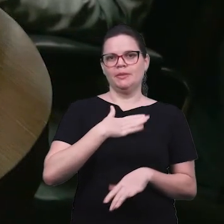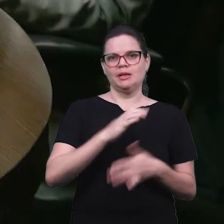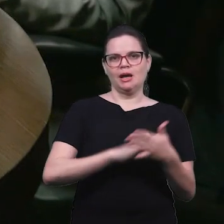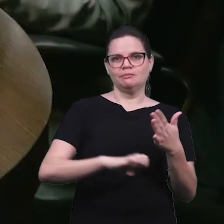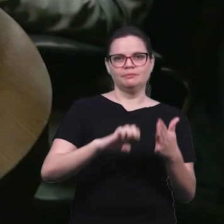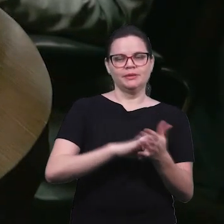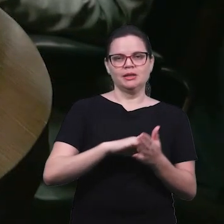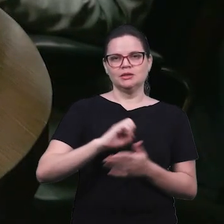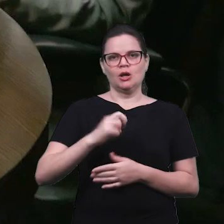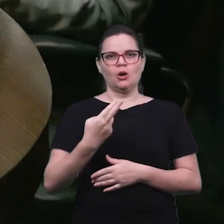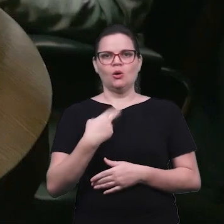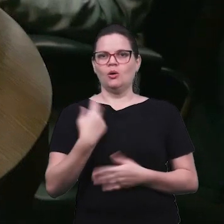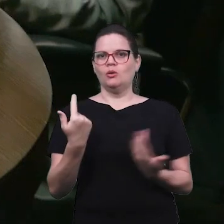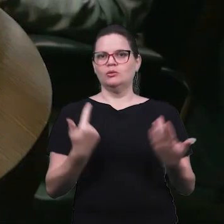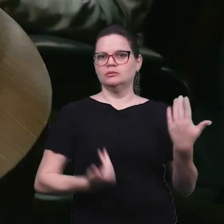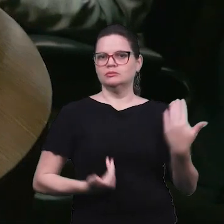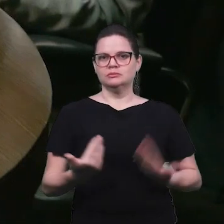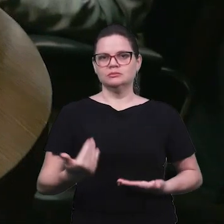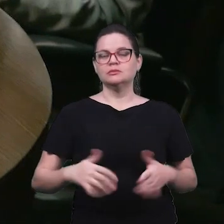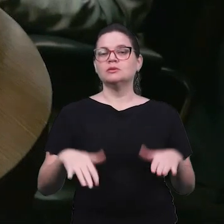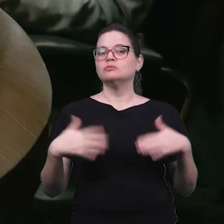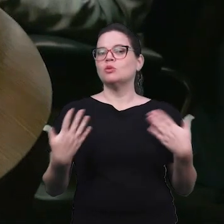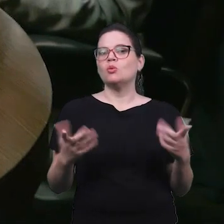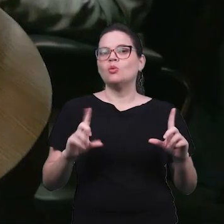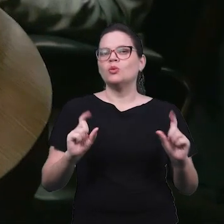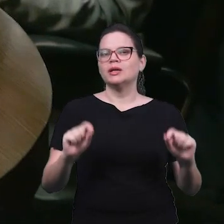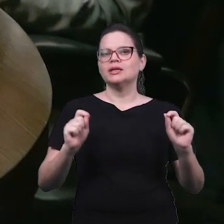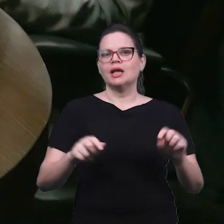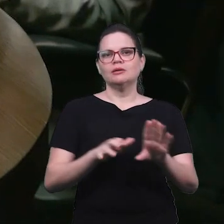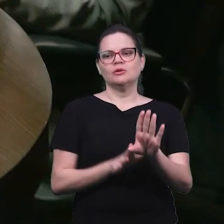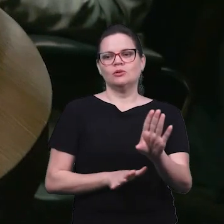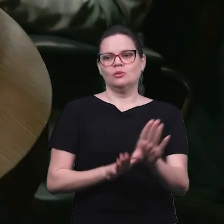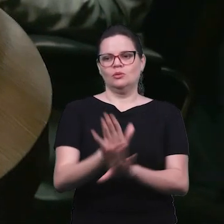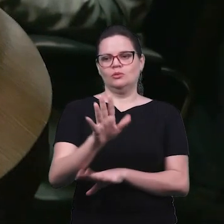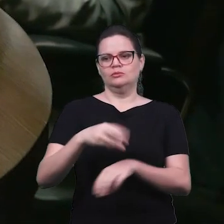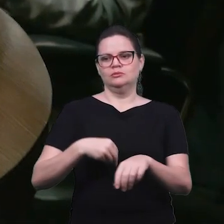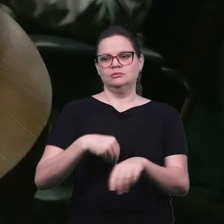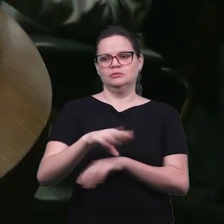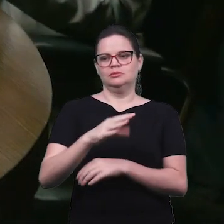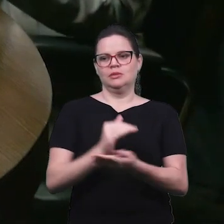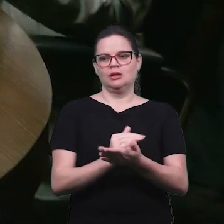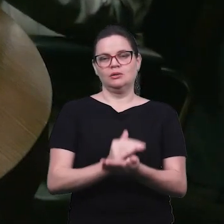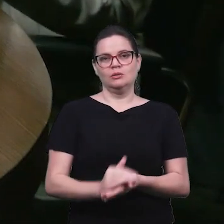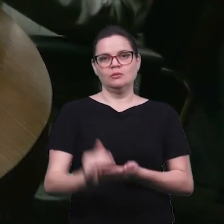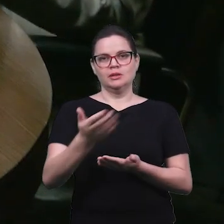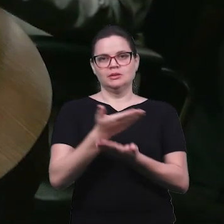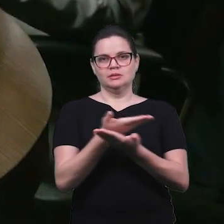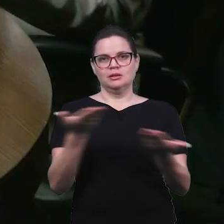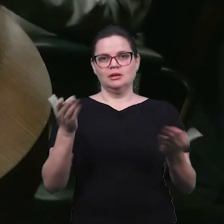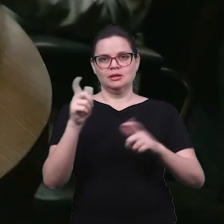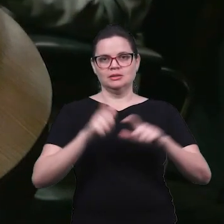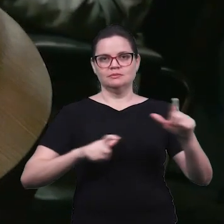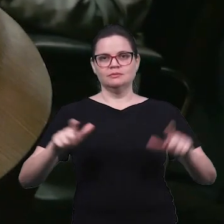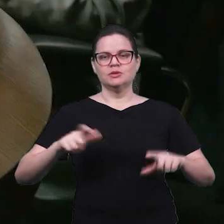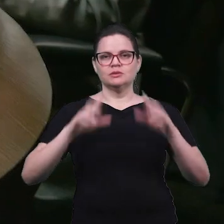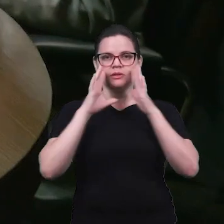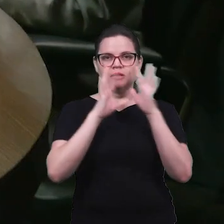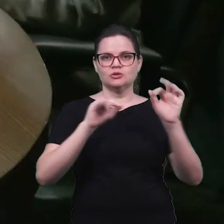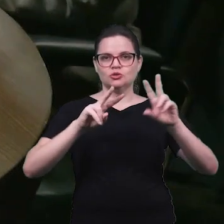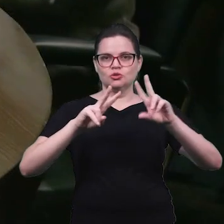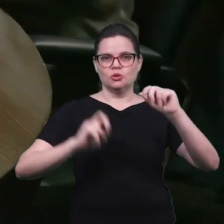negócio, empresário, qual é a palavra inicial que nós podemos dar aos irmãos, às irmãs que nos assistem sobre vida